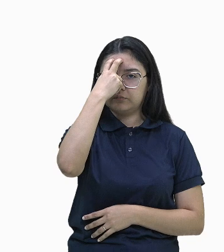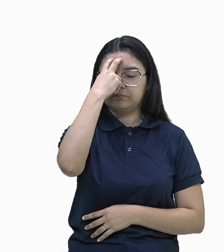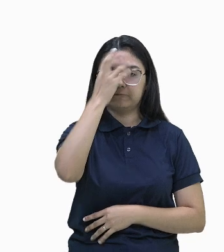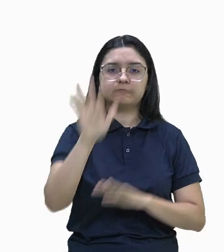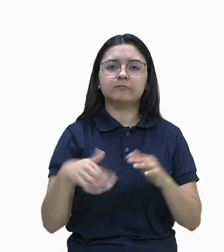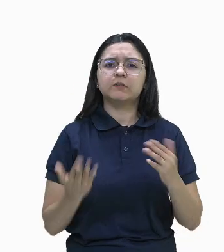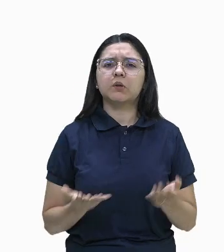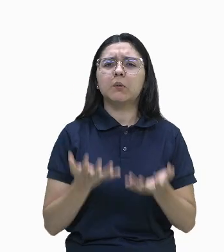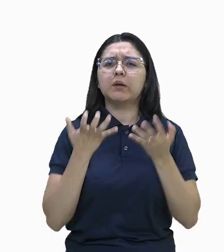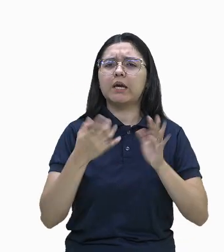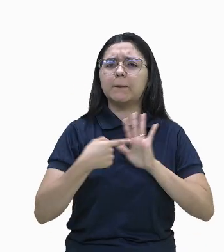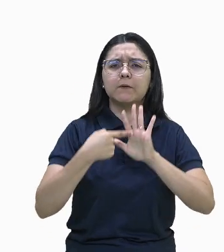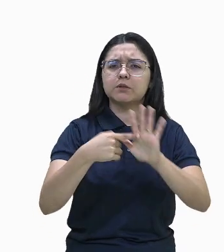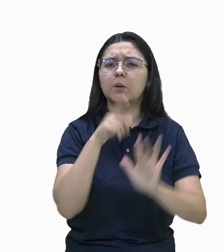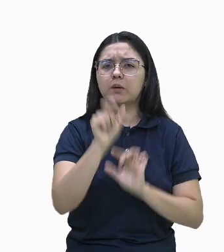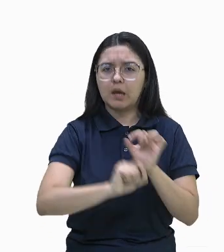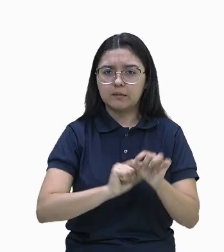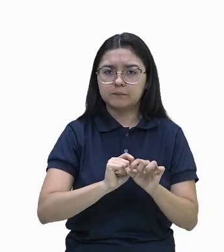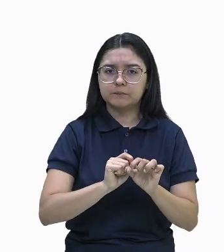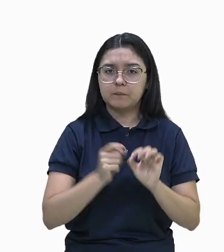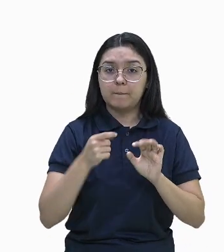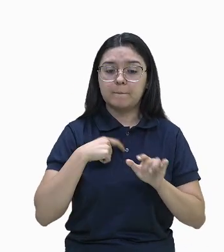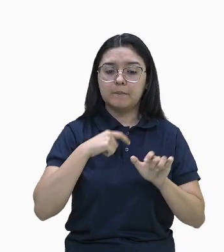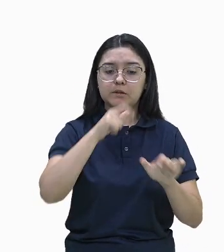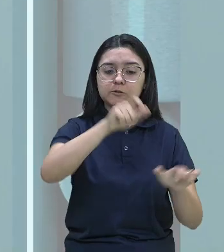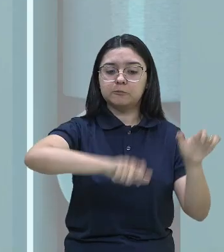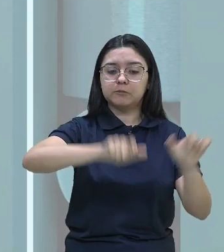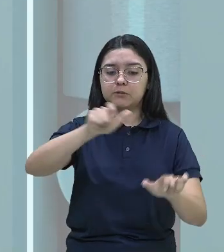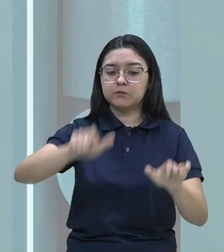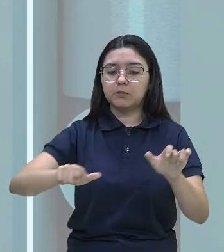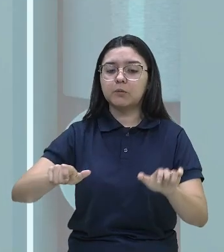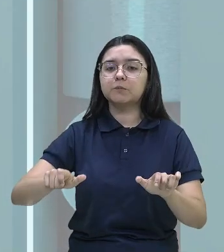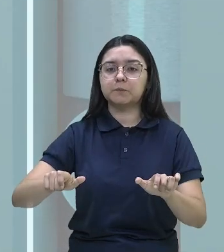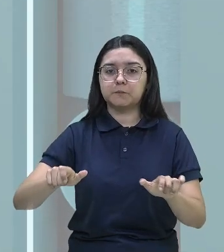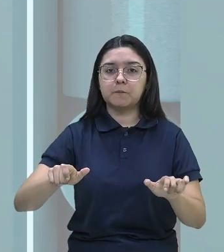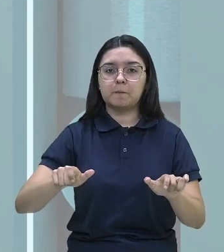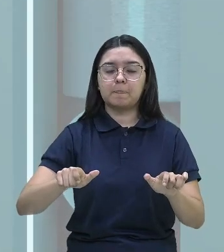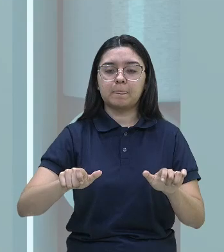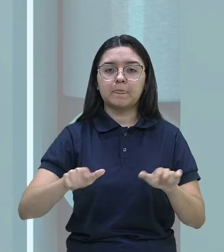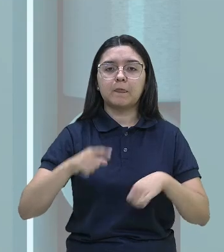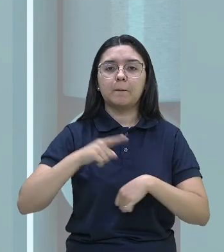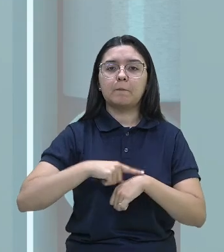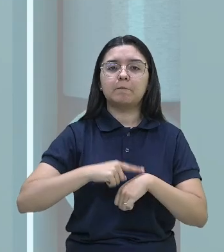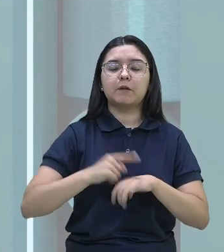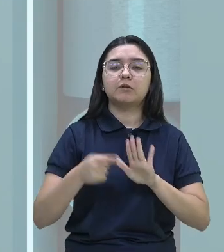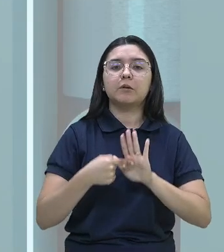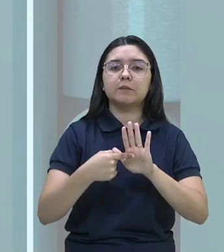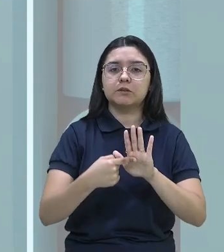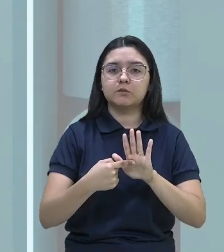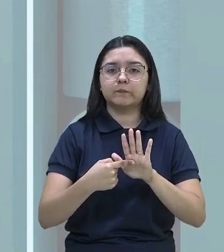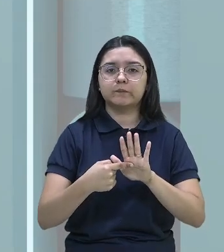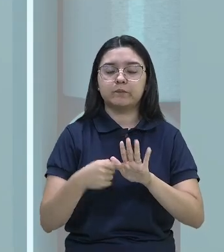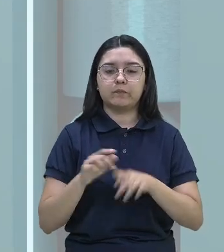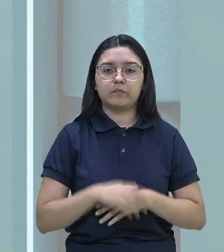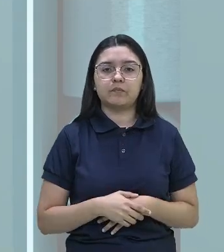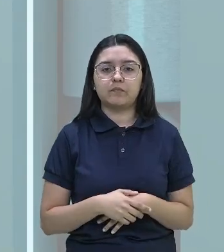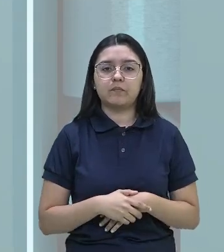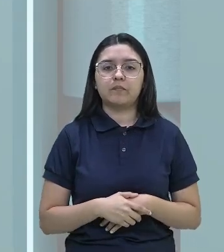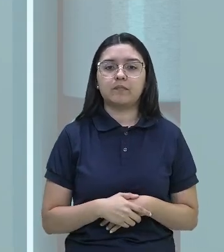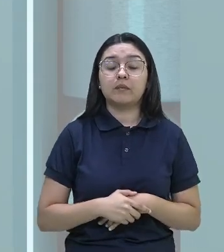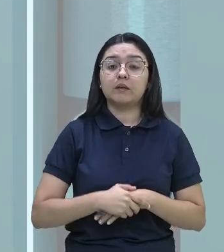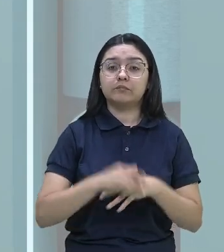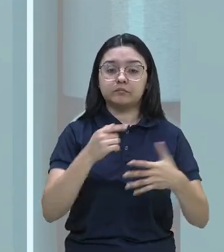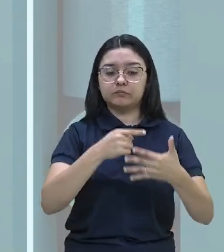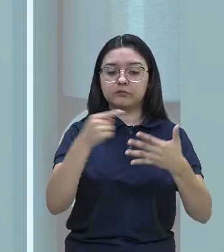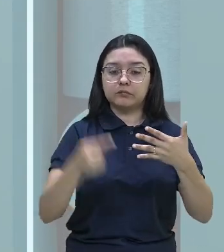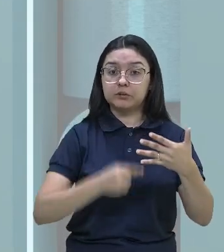quero mostrar para o público enquanto encenação? As partes